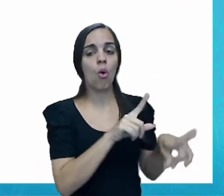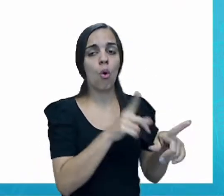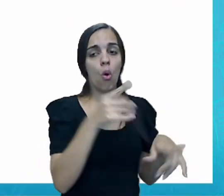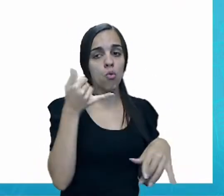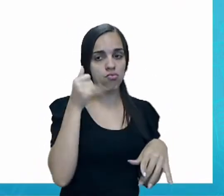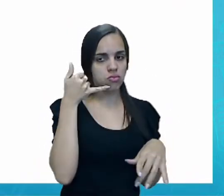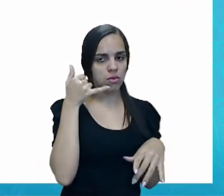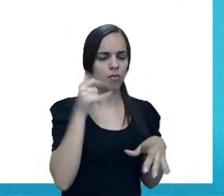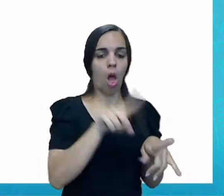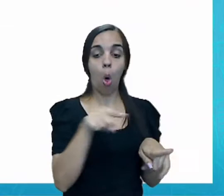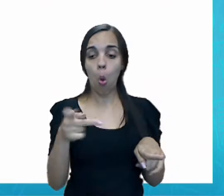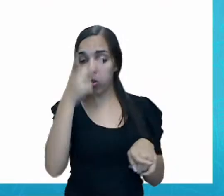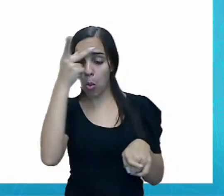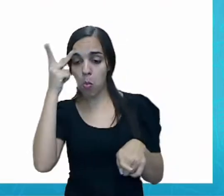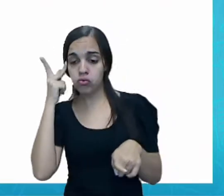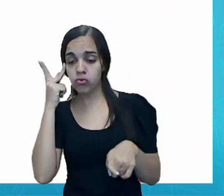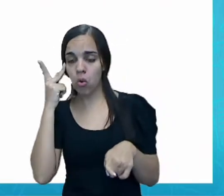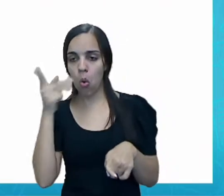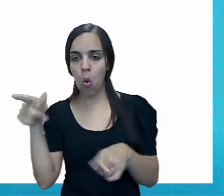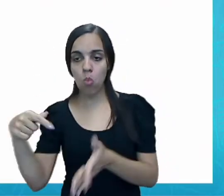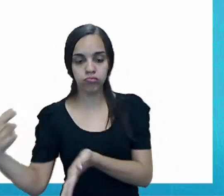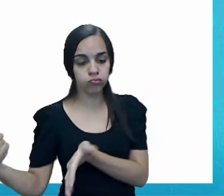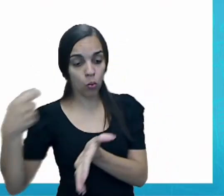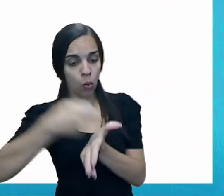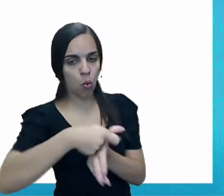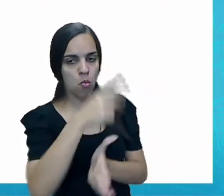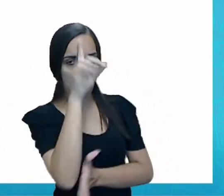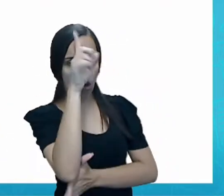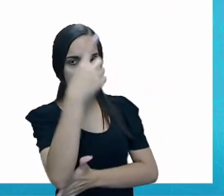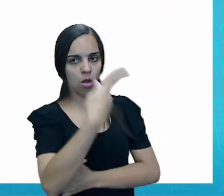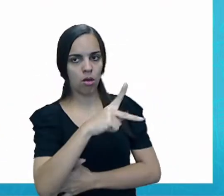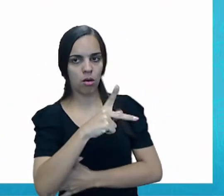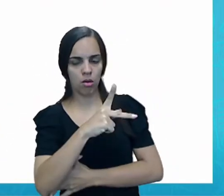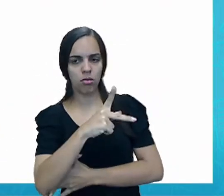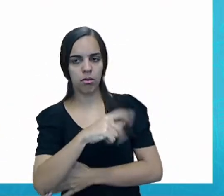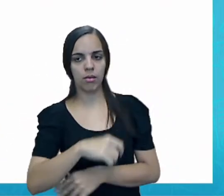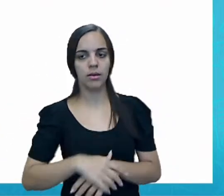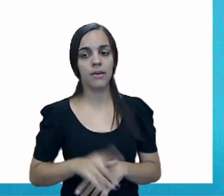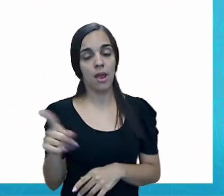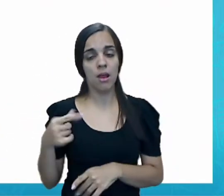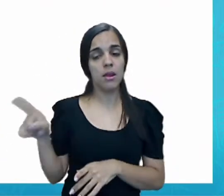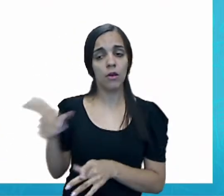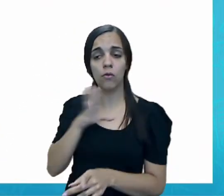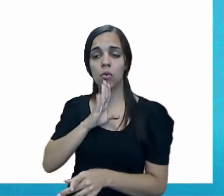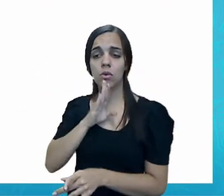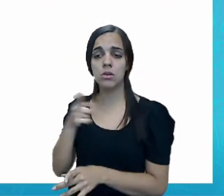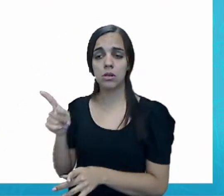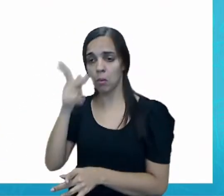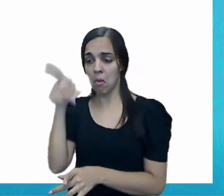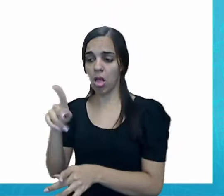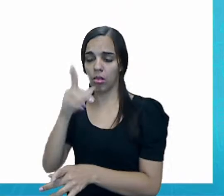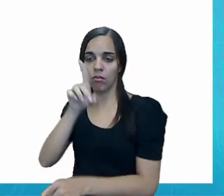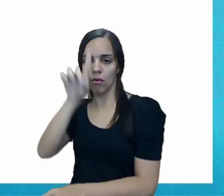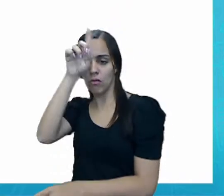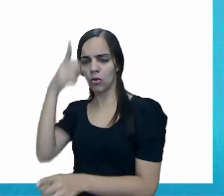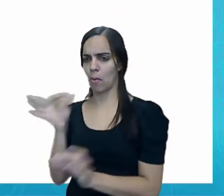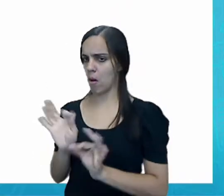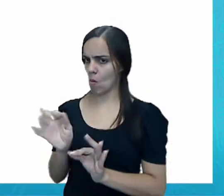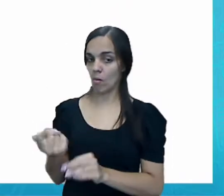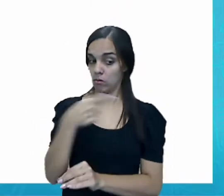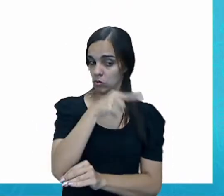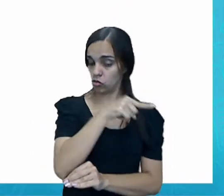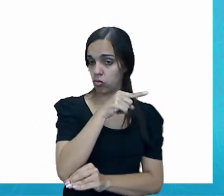Melchi, mas ficou conhecido como inventor. Também nessa década nós temos o Henry Ford e Carl